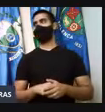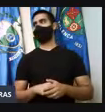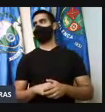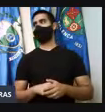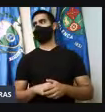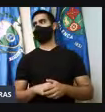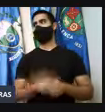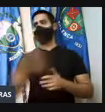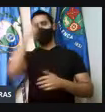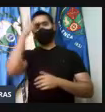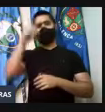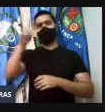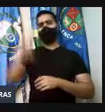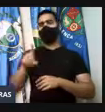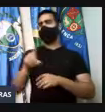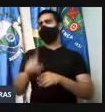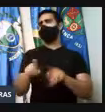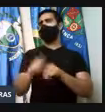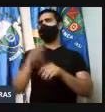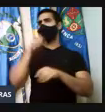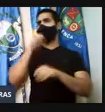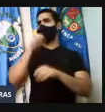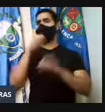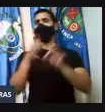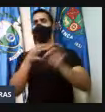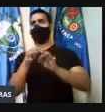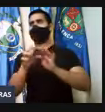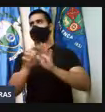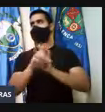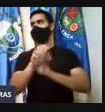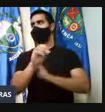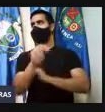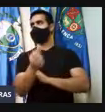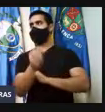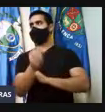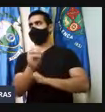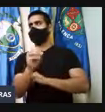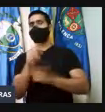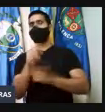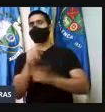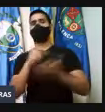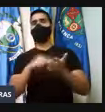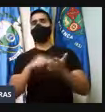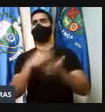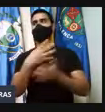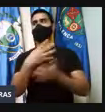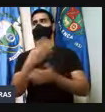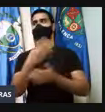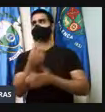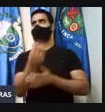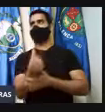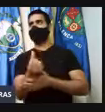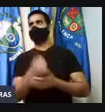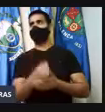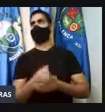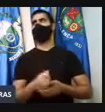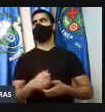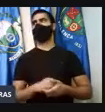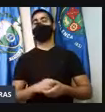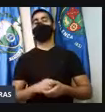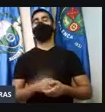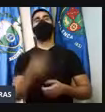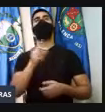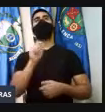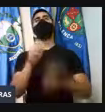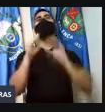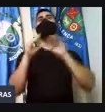de deficiente físico e idoso, projeto de lei 060, mensagem 46, Poder Executivo. Dispõe sobre o